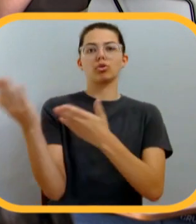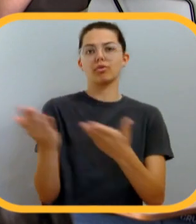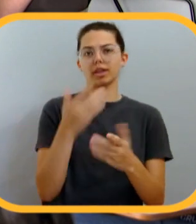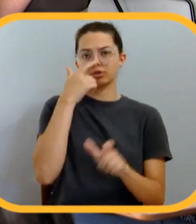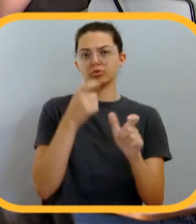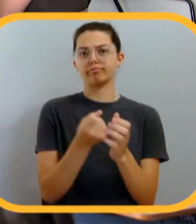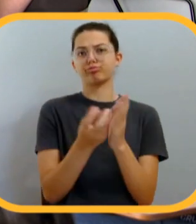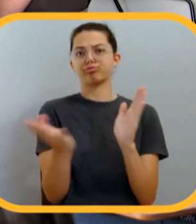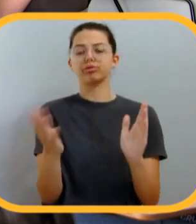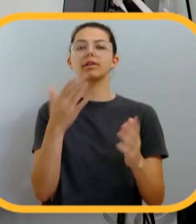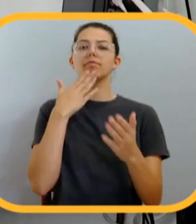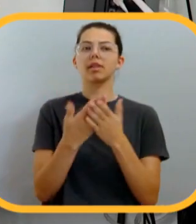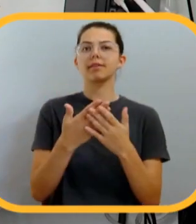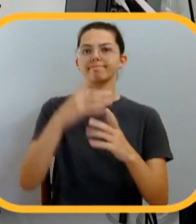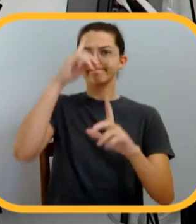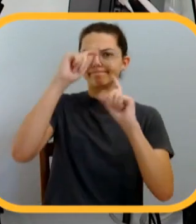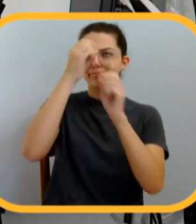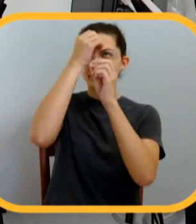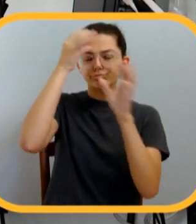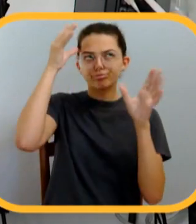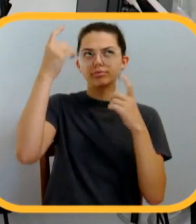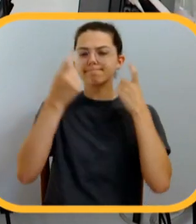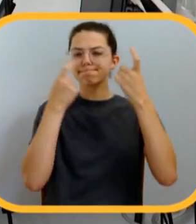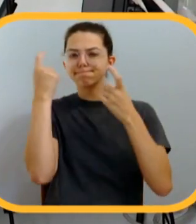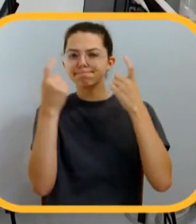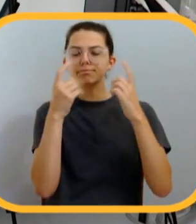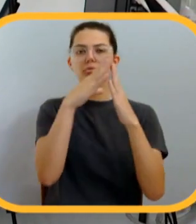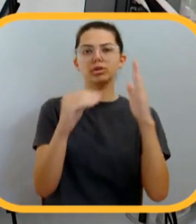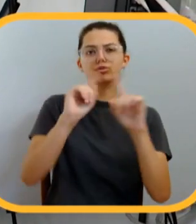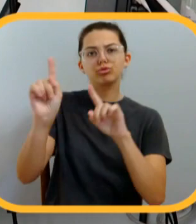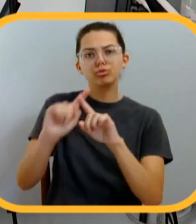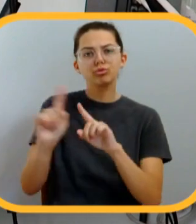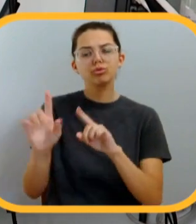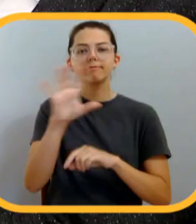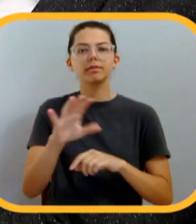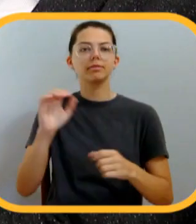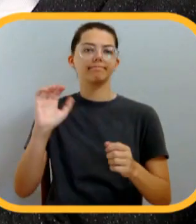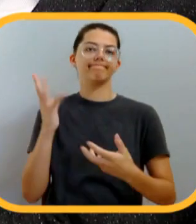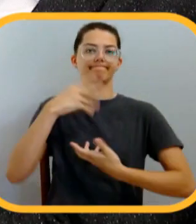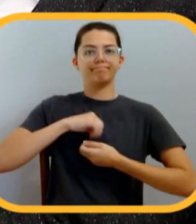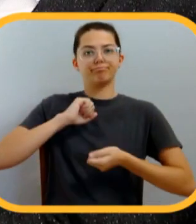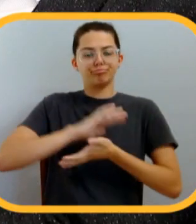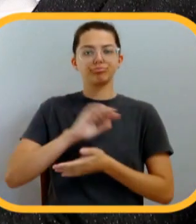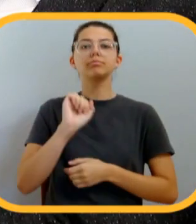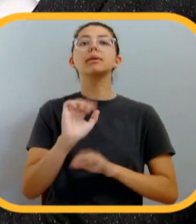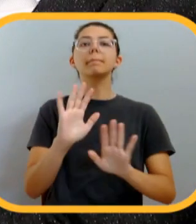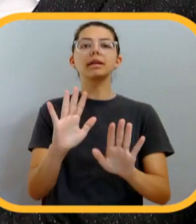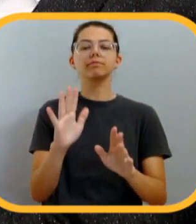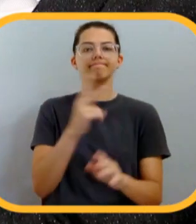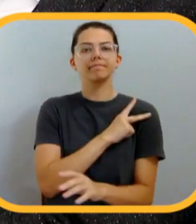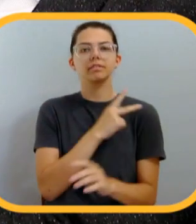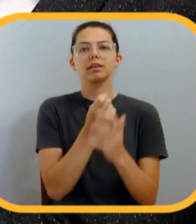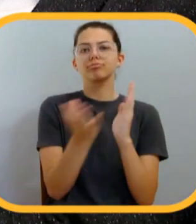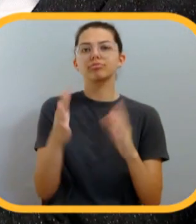os convidados que procuram desafiar uma reflexão sobre os paradigmas que a literacia mediática pode assumir. Mas qual é o papel da academia